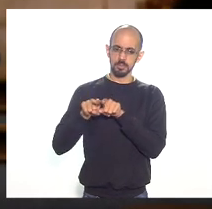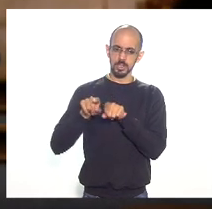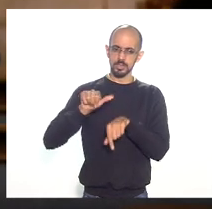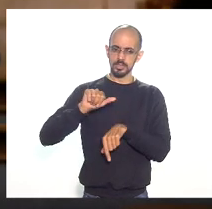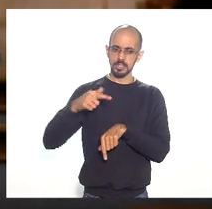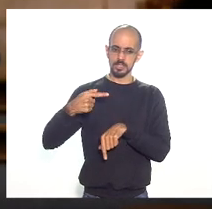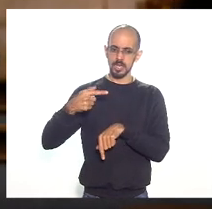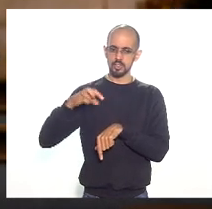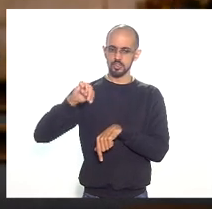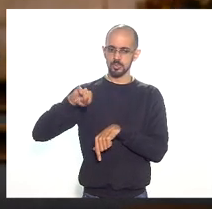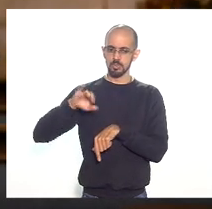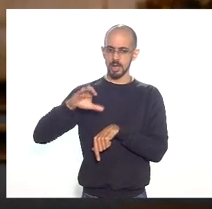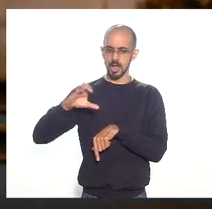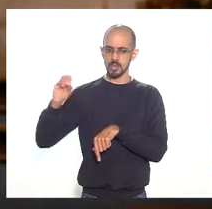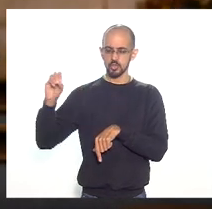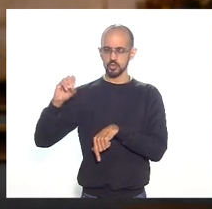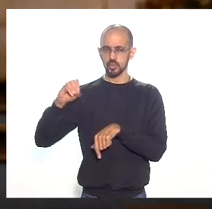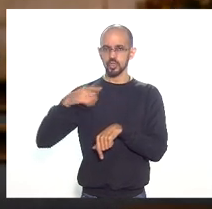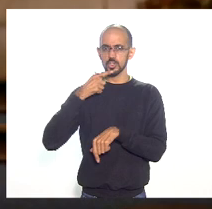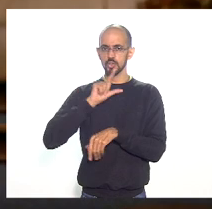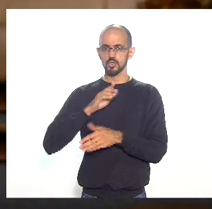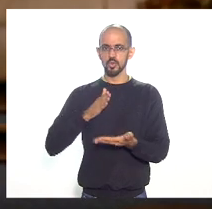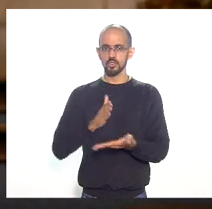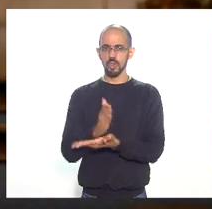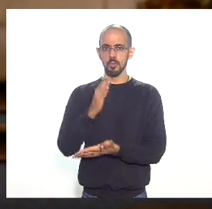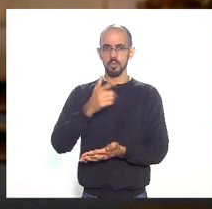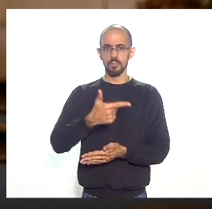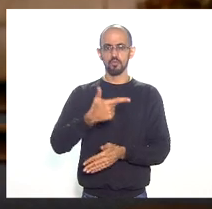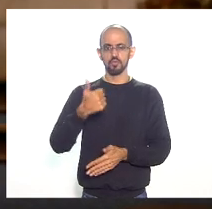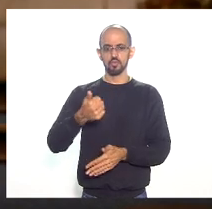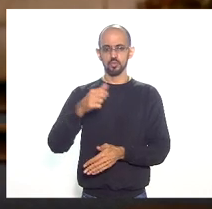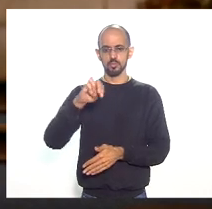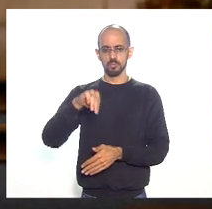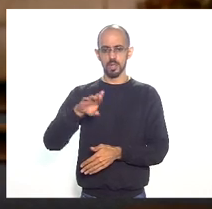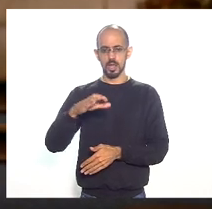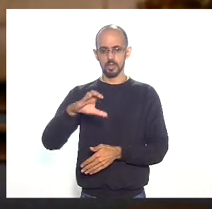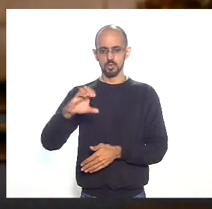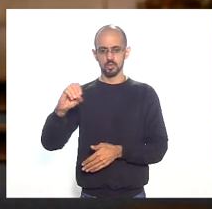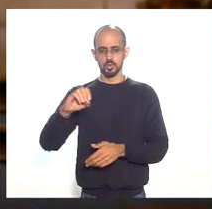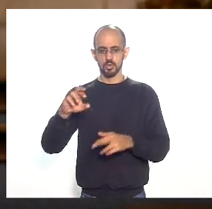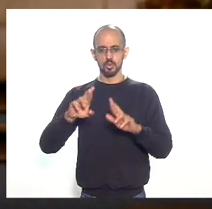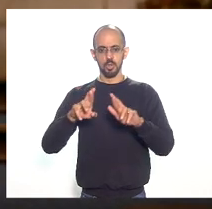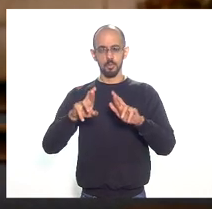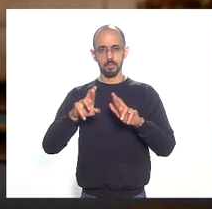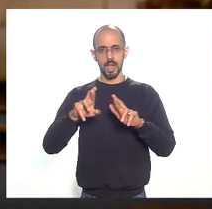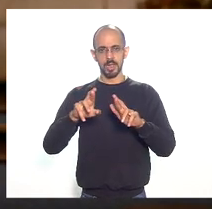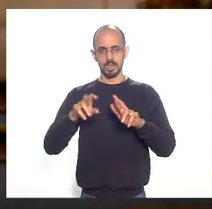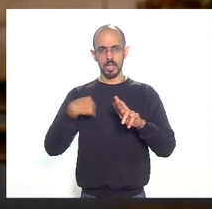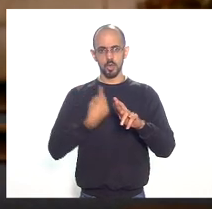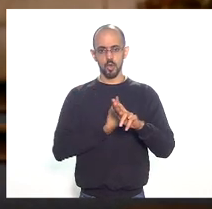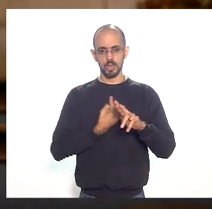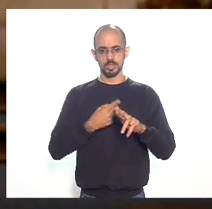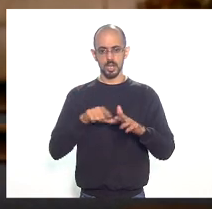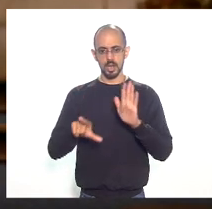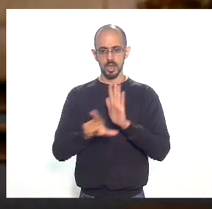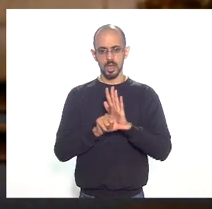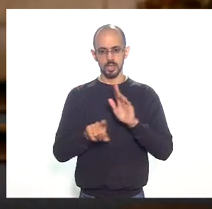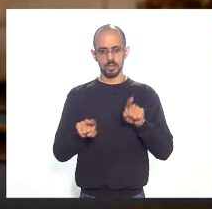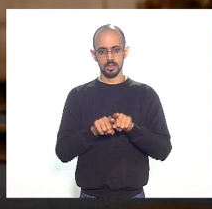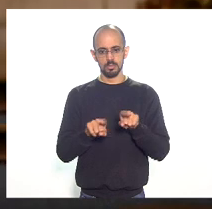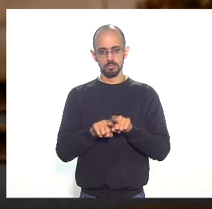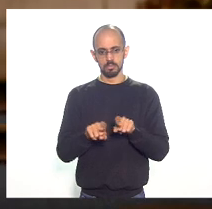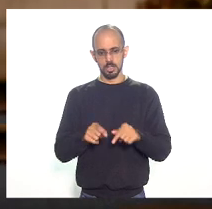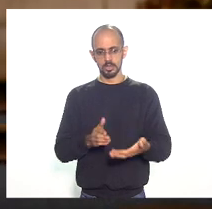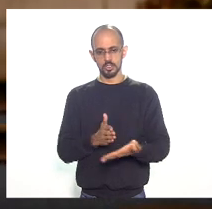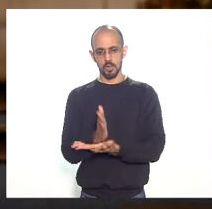sancionada em 21. Então, a gente espera que quando for ao plenário também que a nossa lei possa ter o mesmo